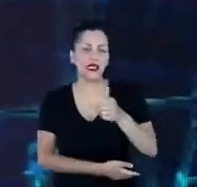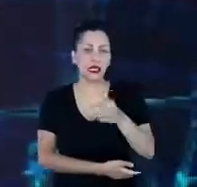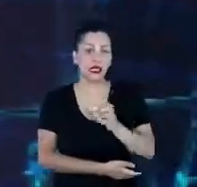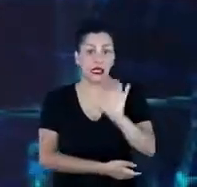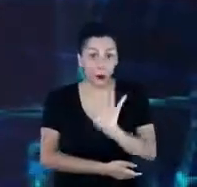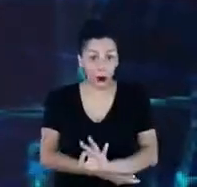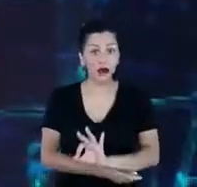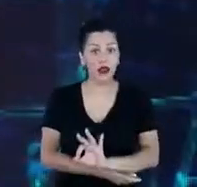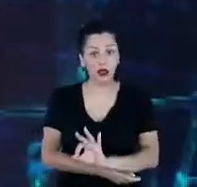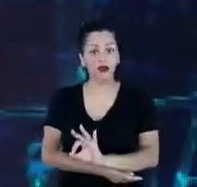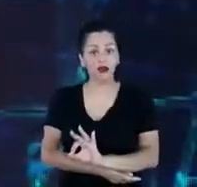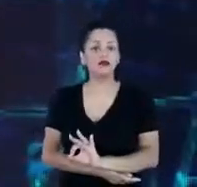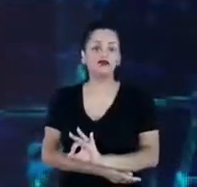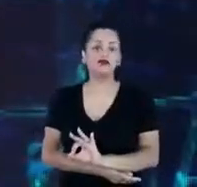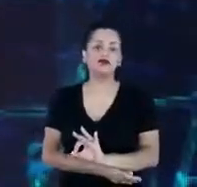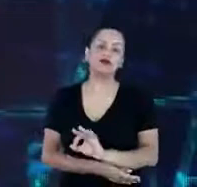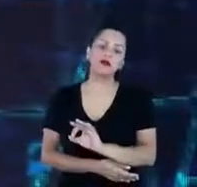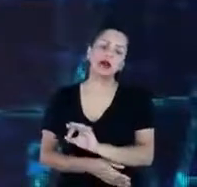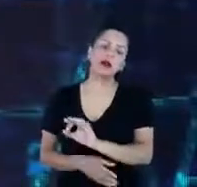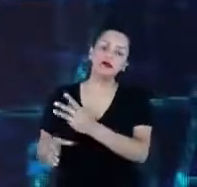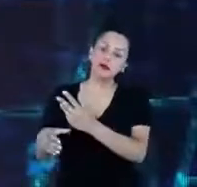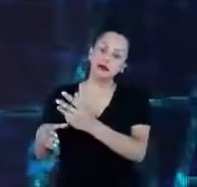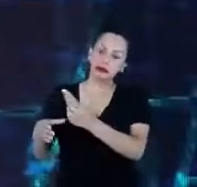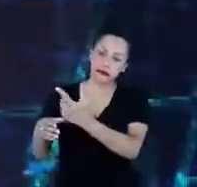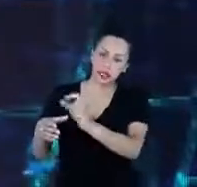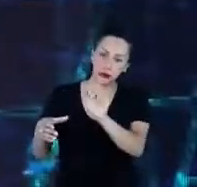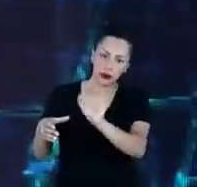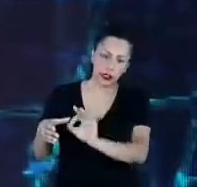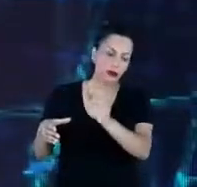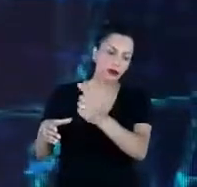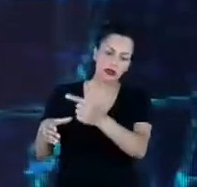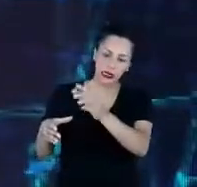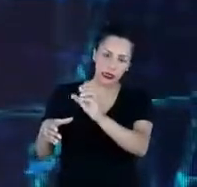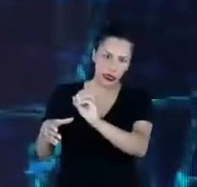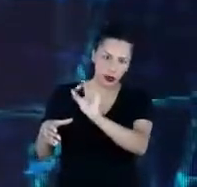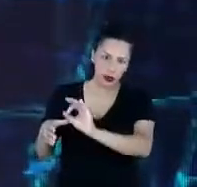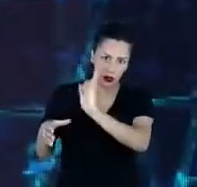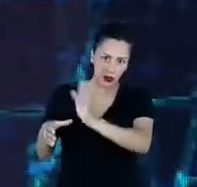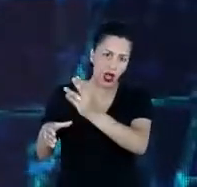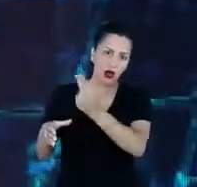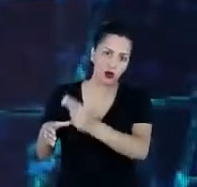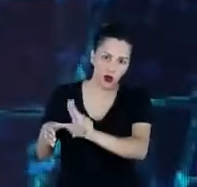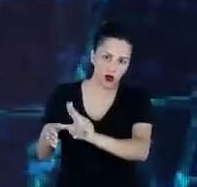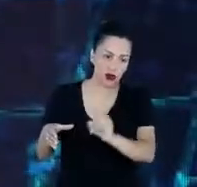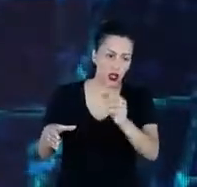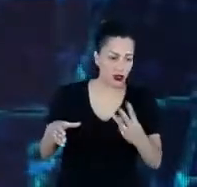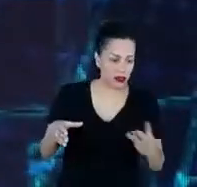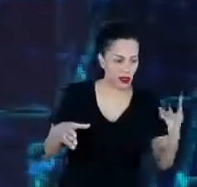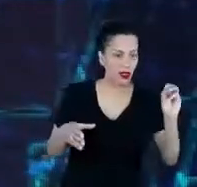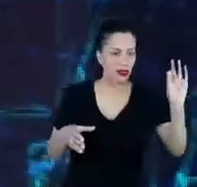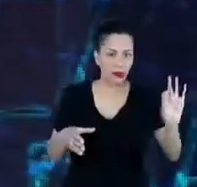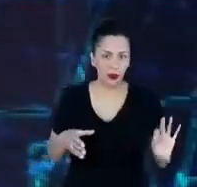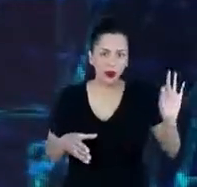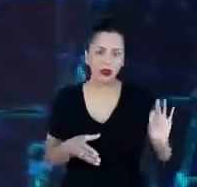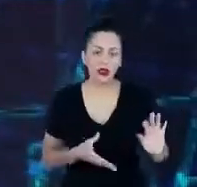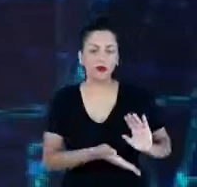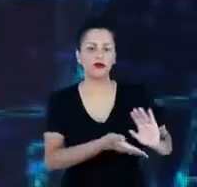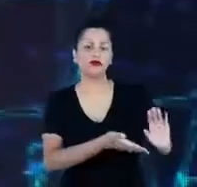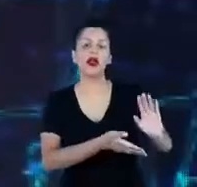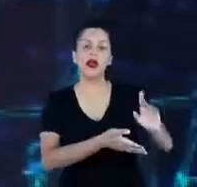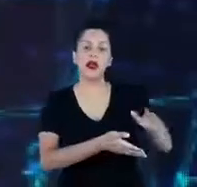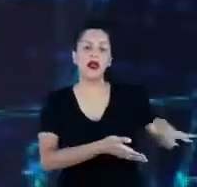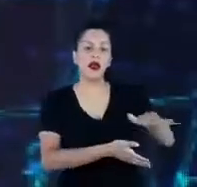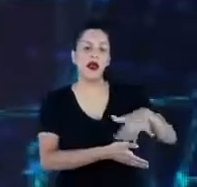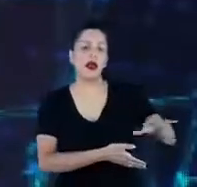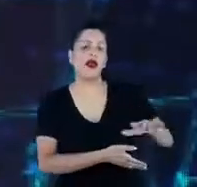enquanto os outros trinta por cento ser arrecadado para ajudar o consumidor de energia elétrica e um momento difícil que